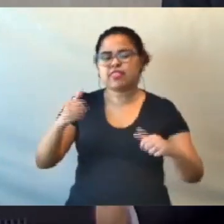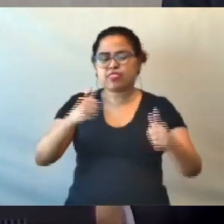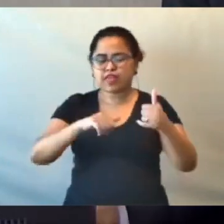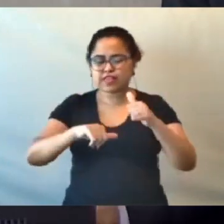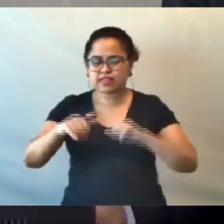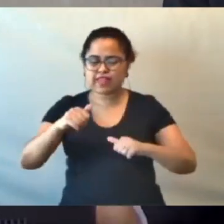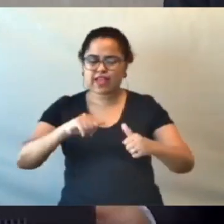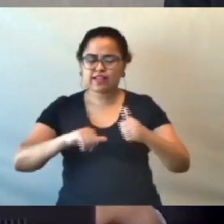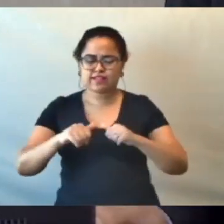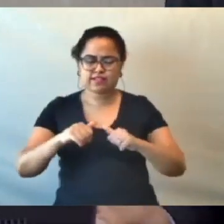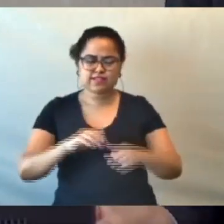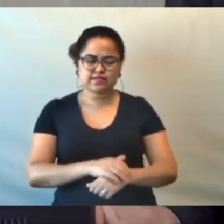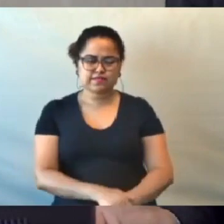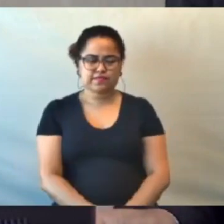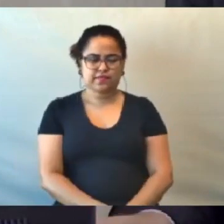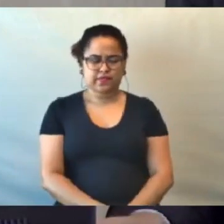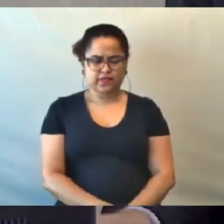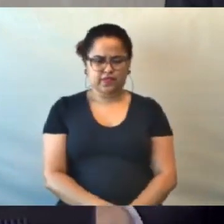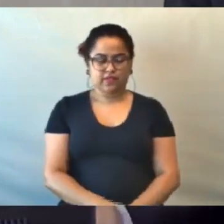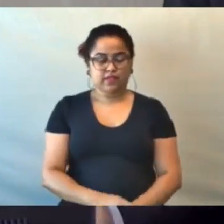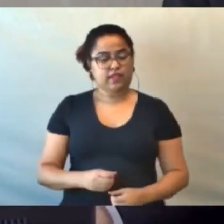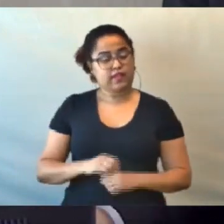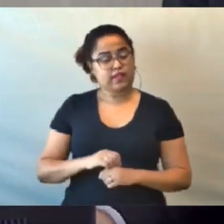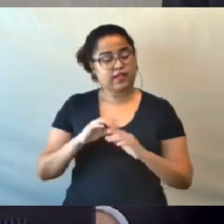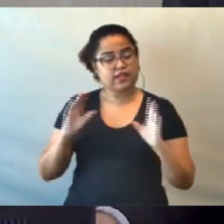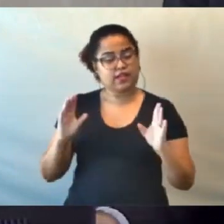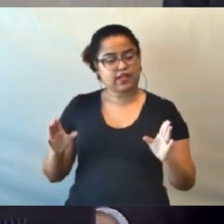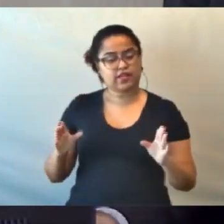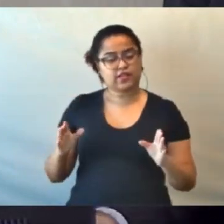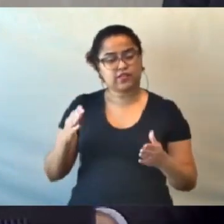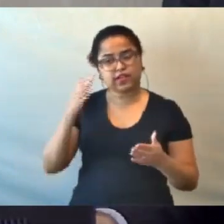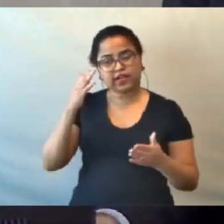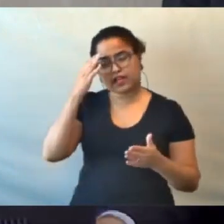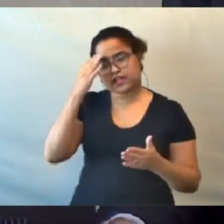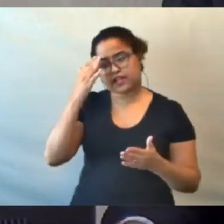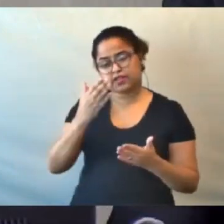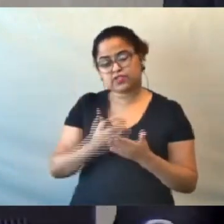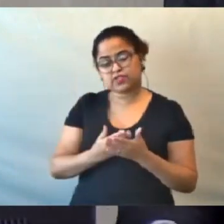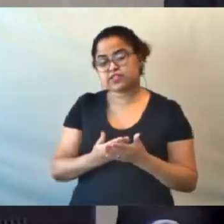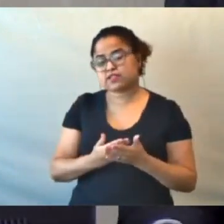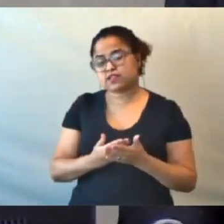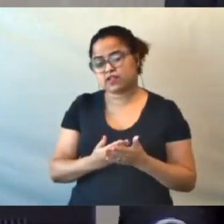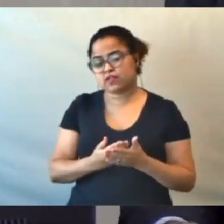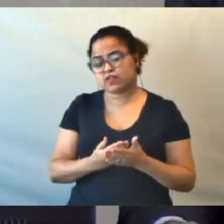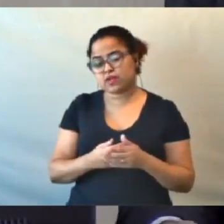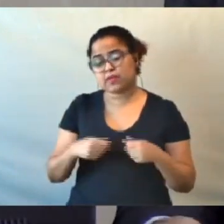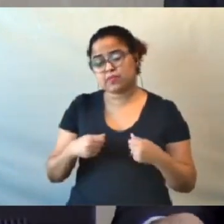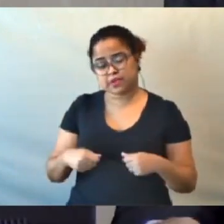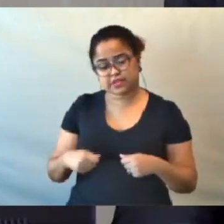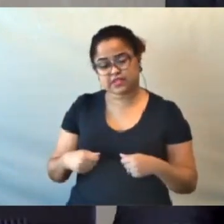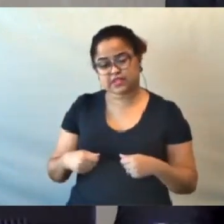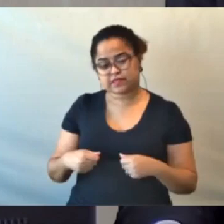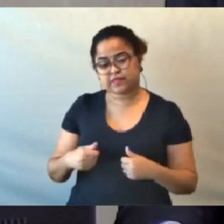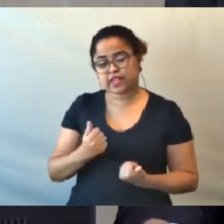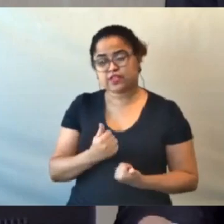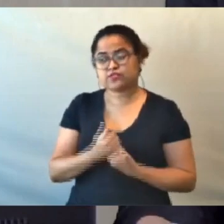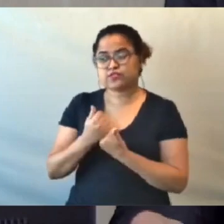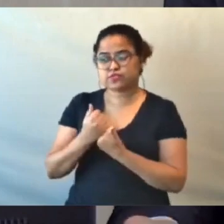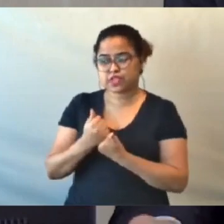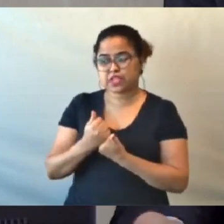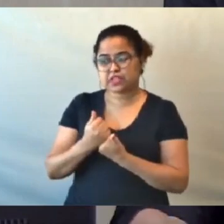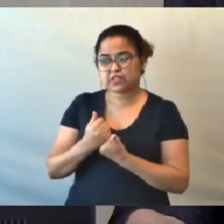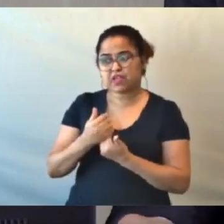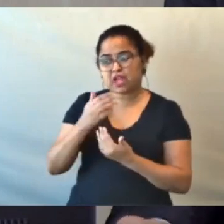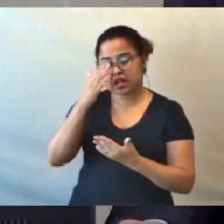Mas, claro, a acreditação ela é necessária e ela sustenta a credibilidade da informação passada pelo